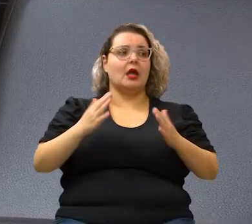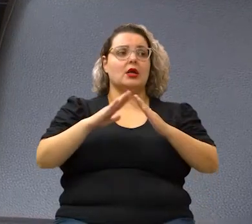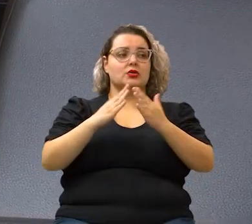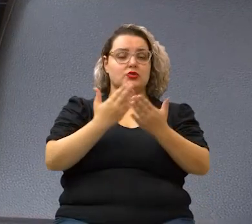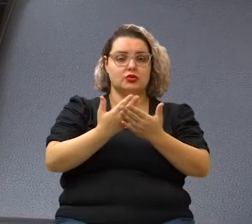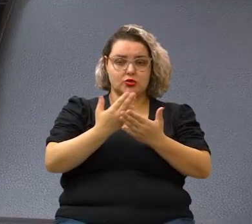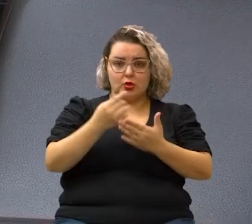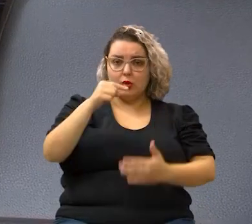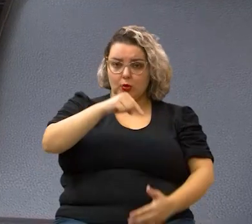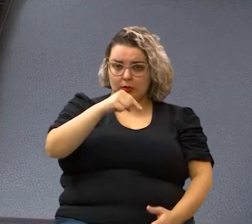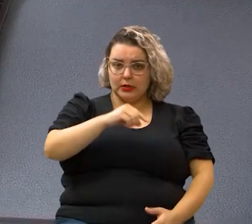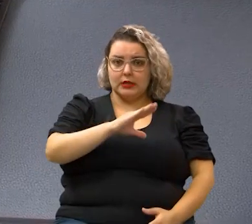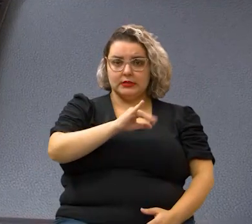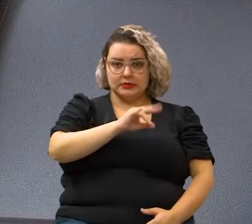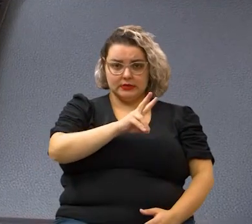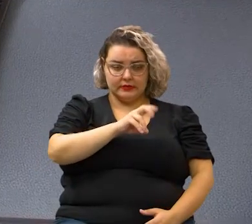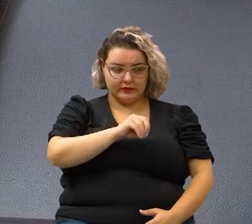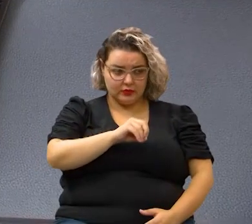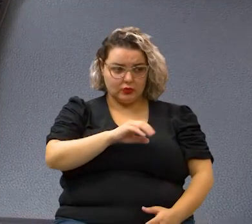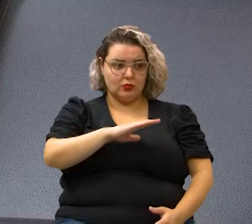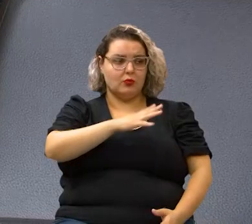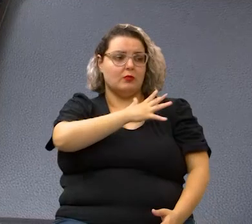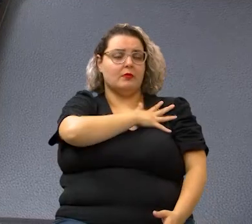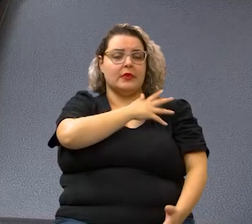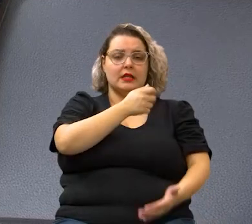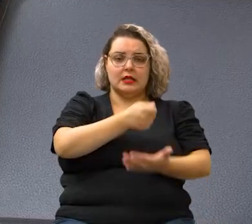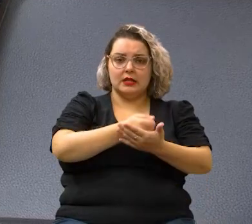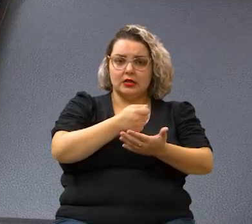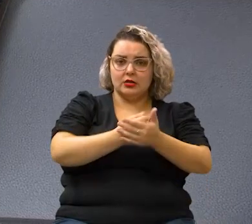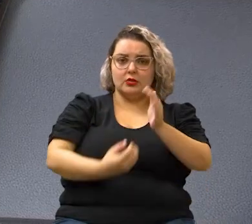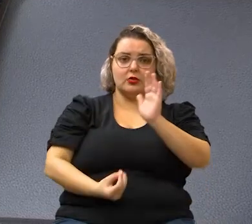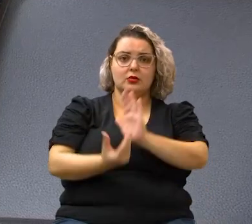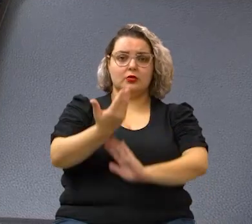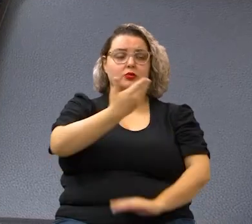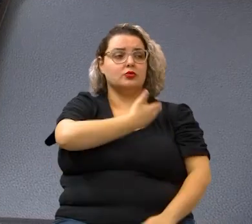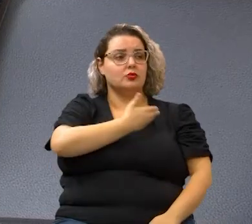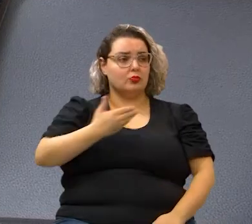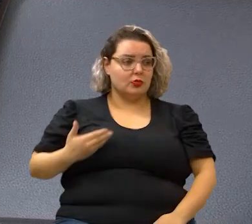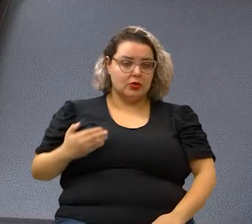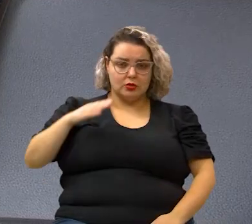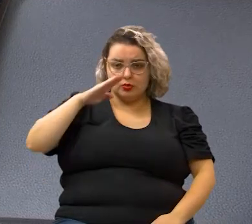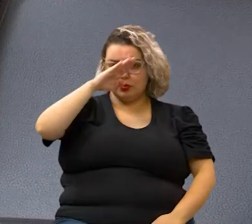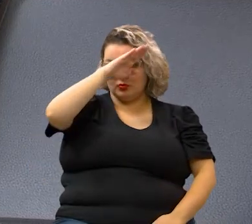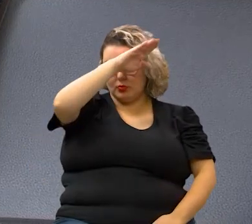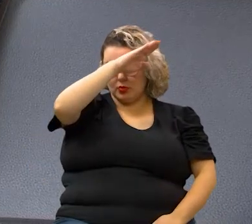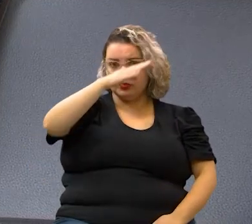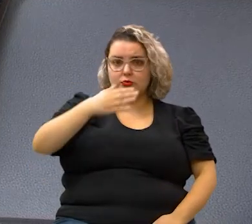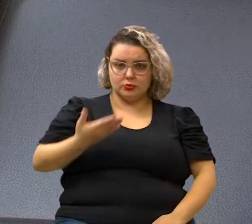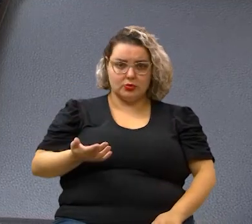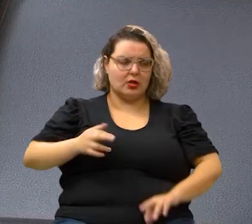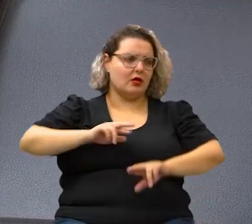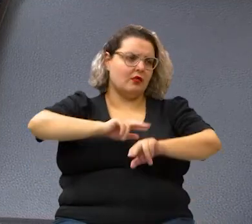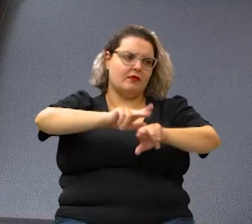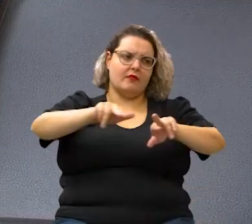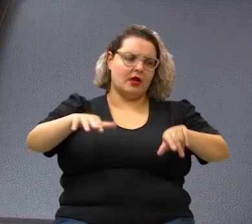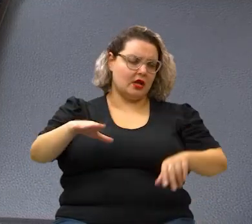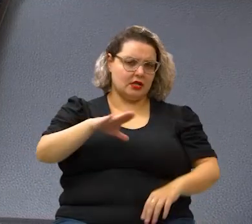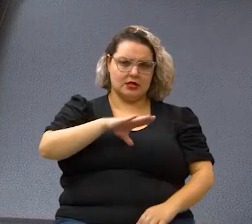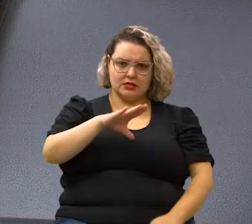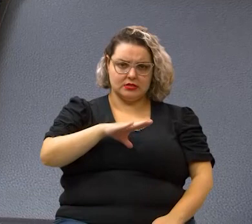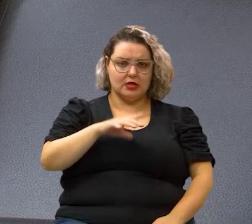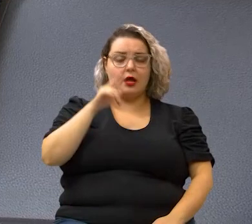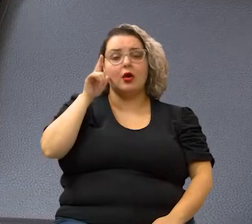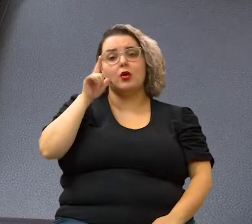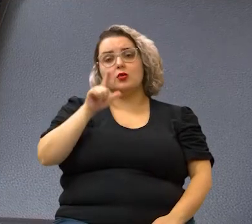cívico-militar, ela na verdade, ela surgiu no governo do Bolsonaro. Vários